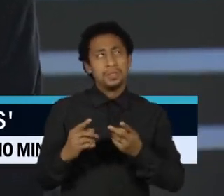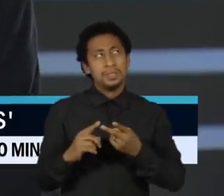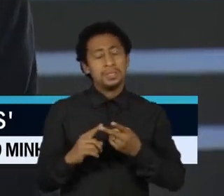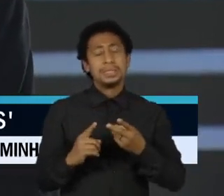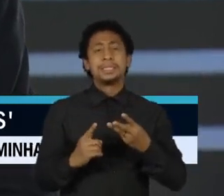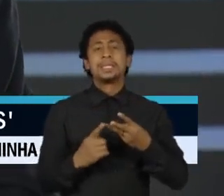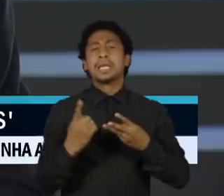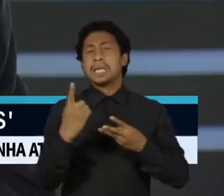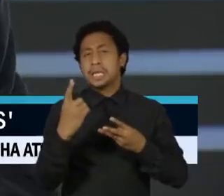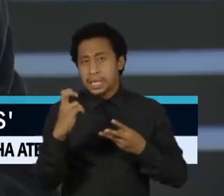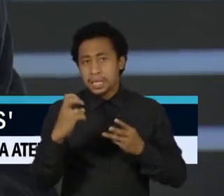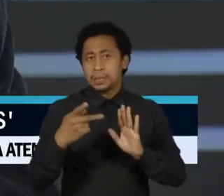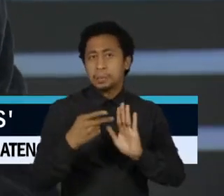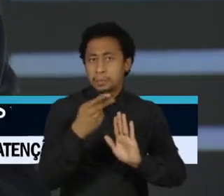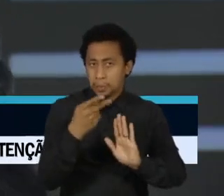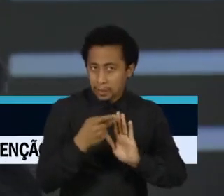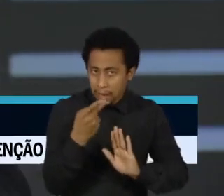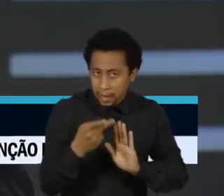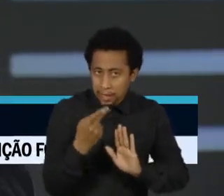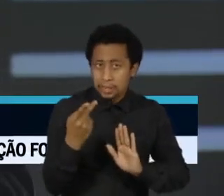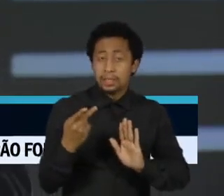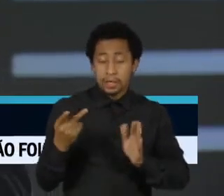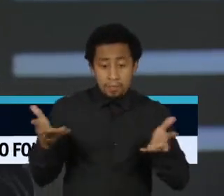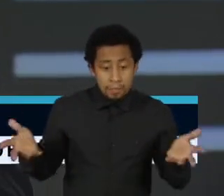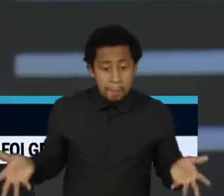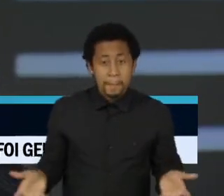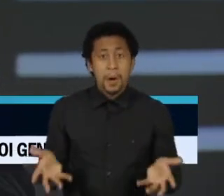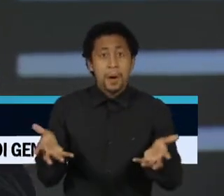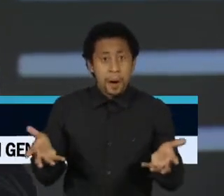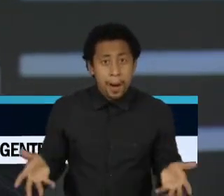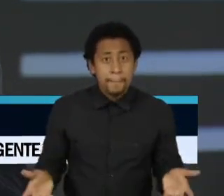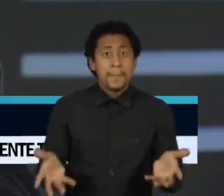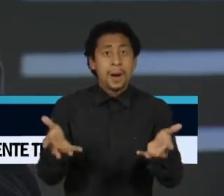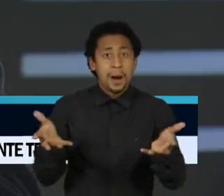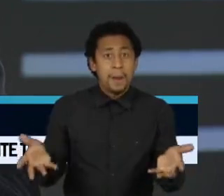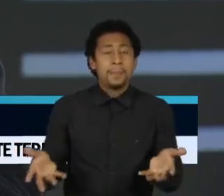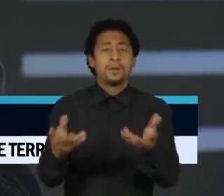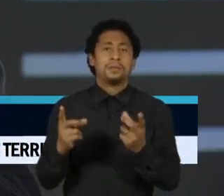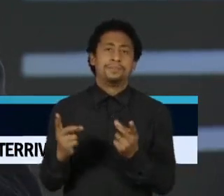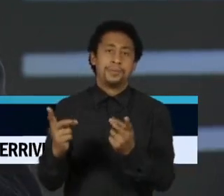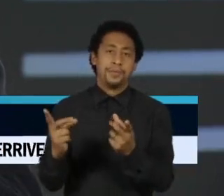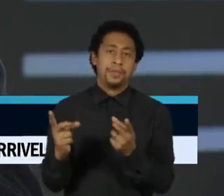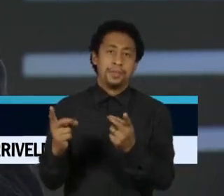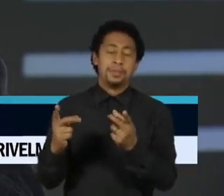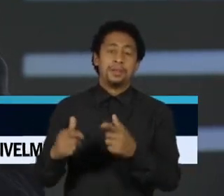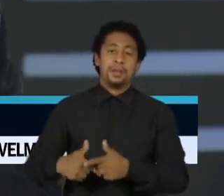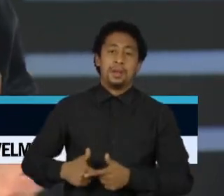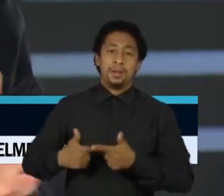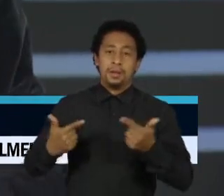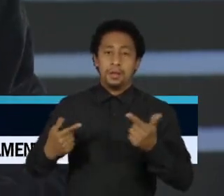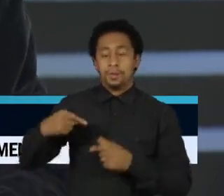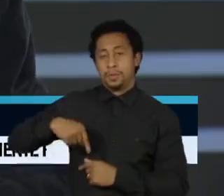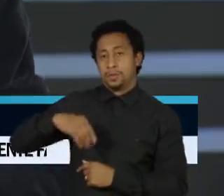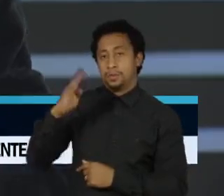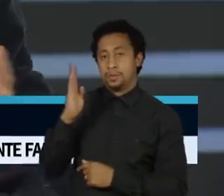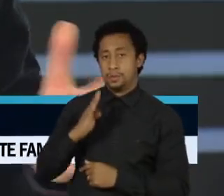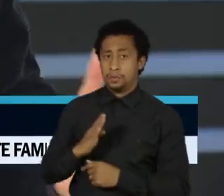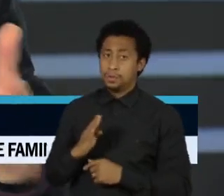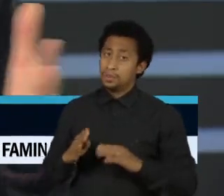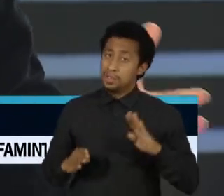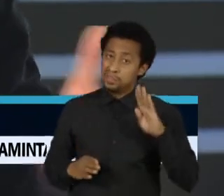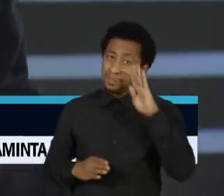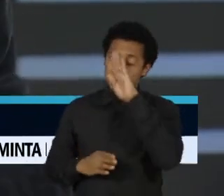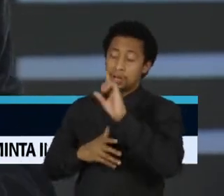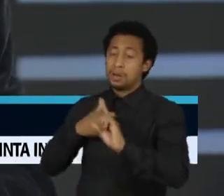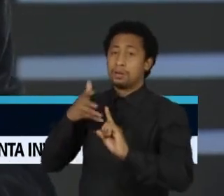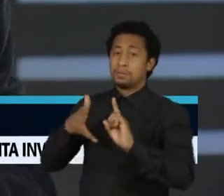15 portarias, estimulando a comercialização de armas no país. E o presidente diz, é preciso